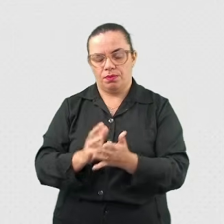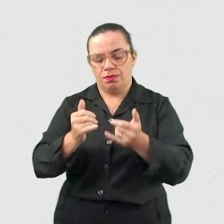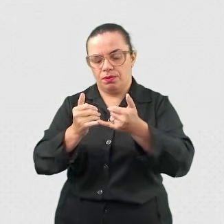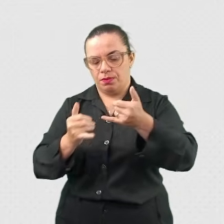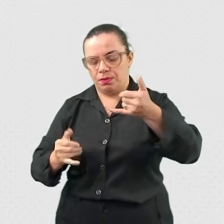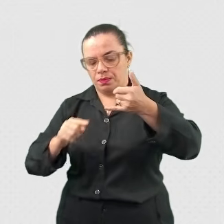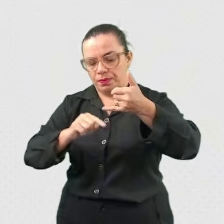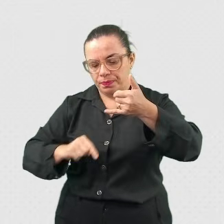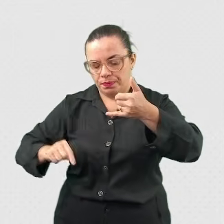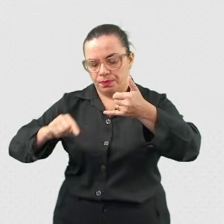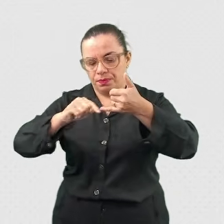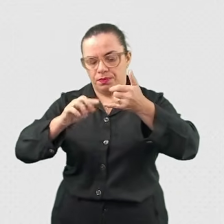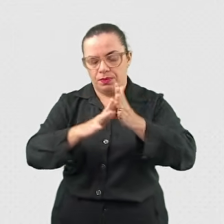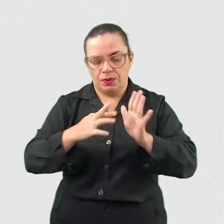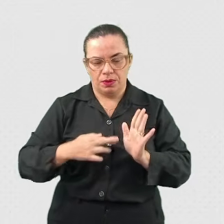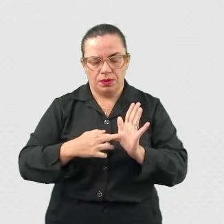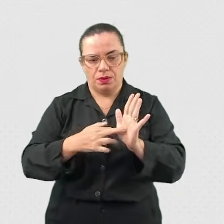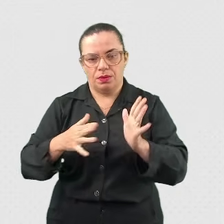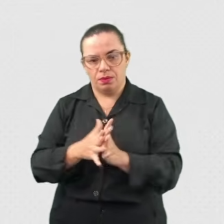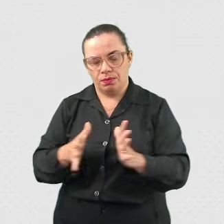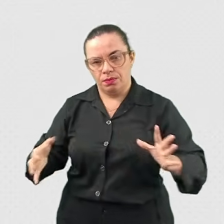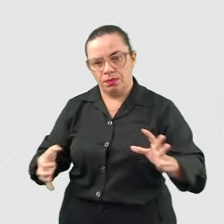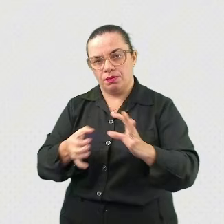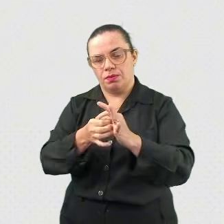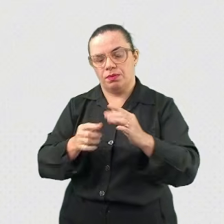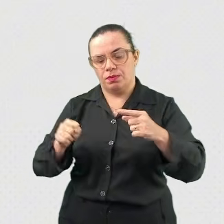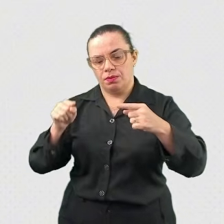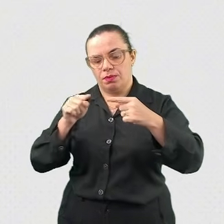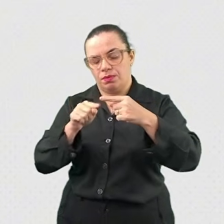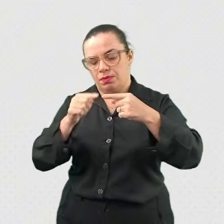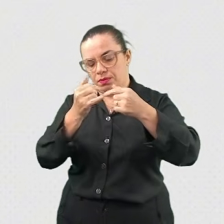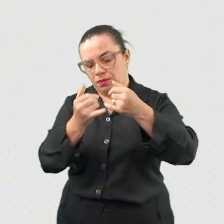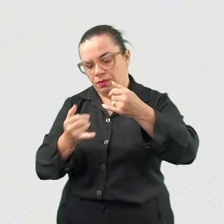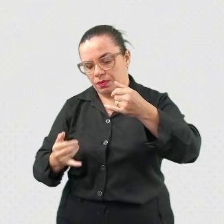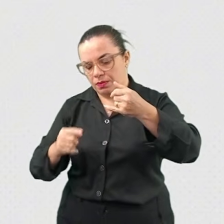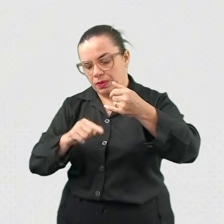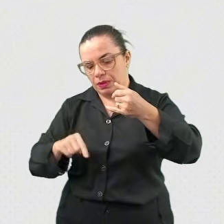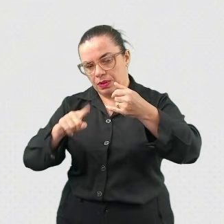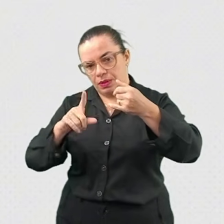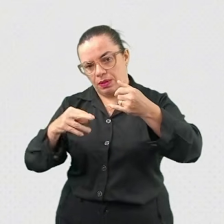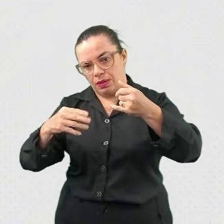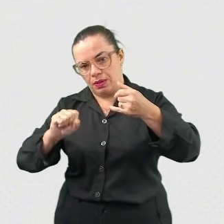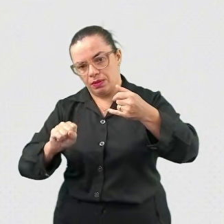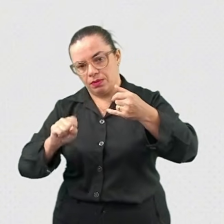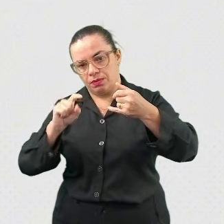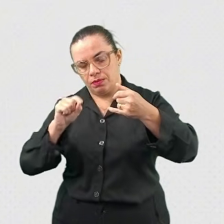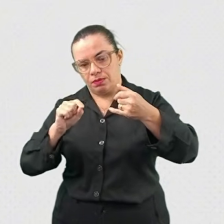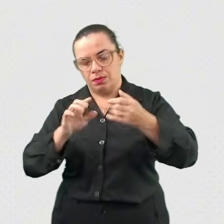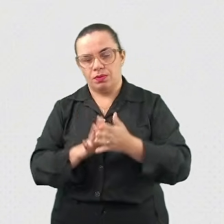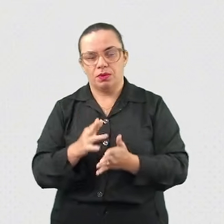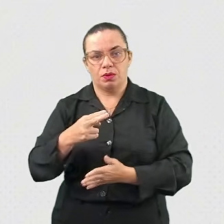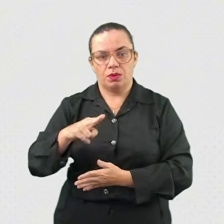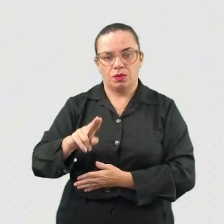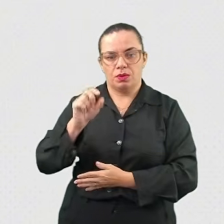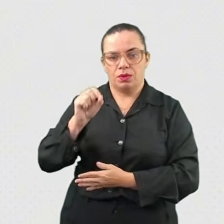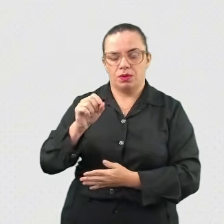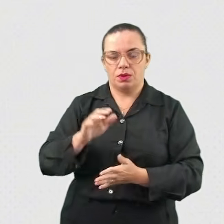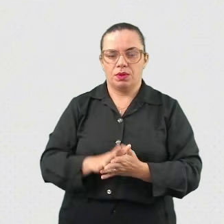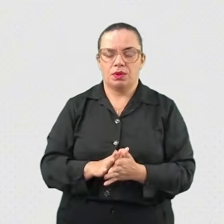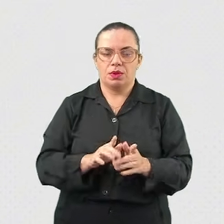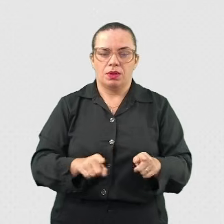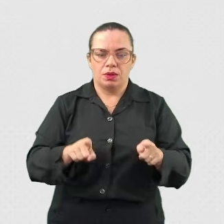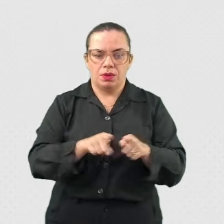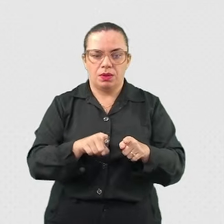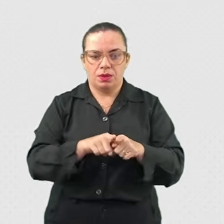esse segmento que vai de um vértice a outro, ele é chamado de lado. Tá? Além disso, você tem os ângulos